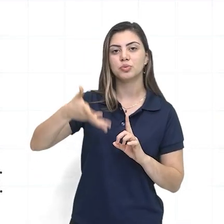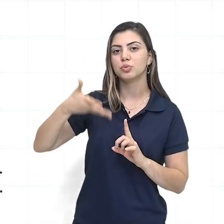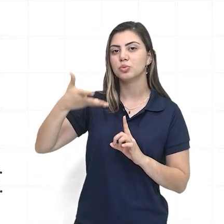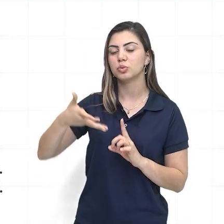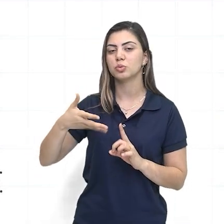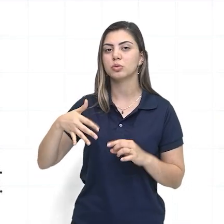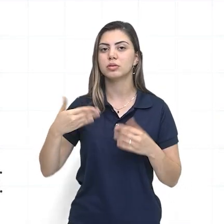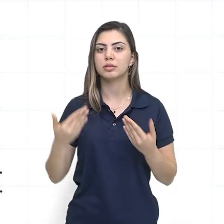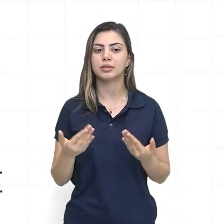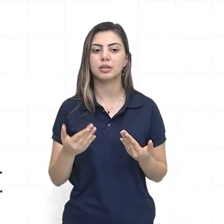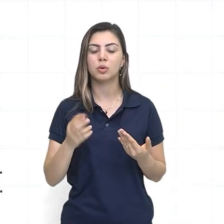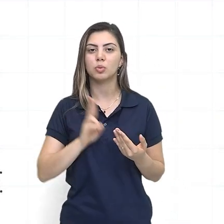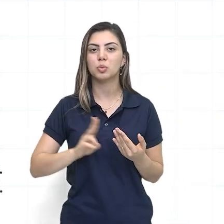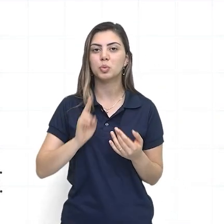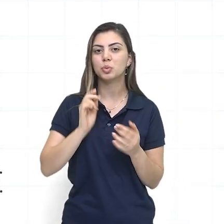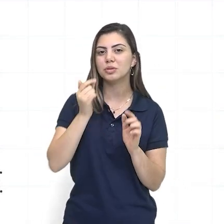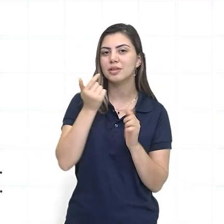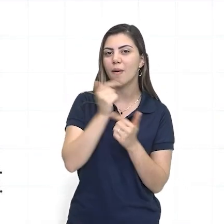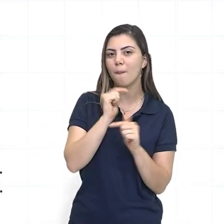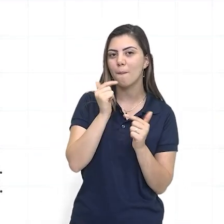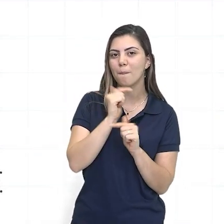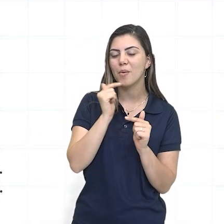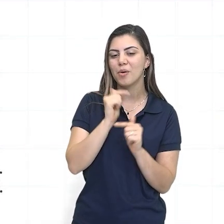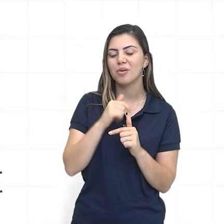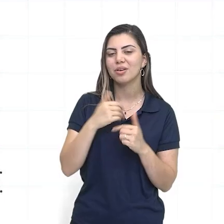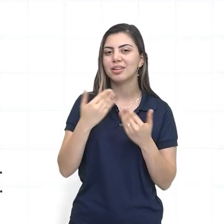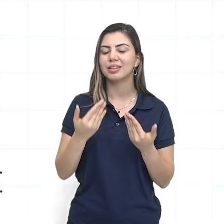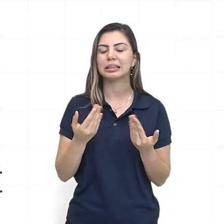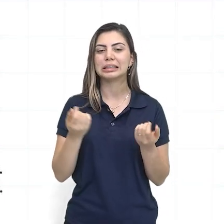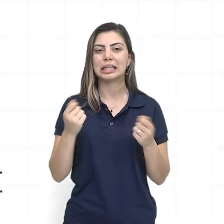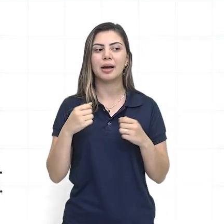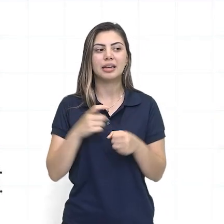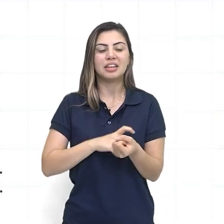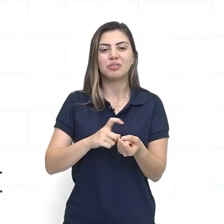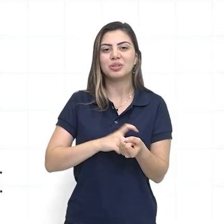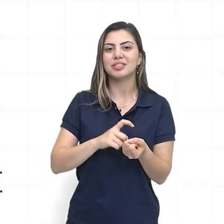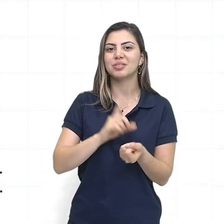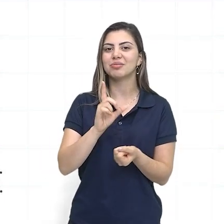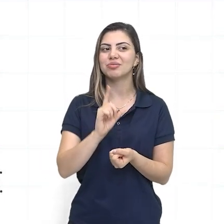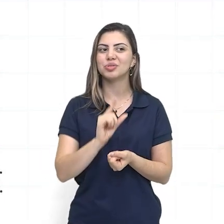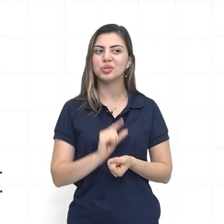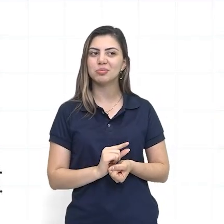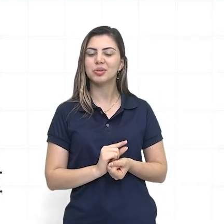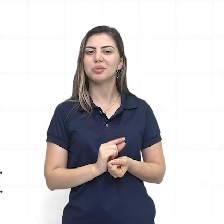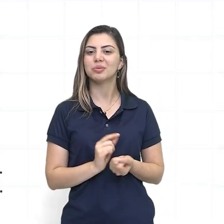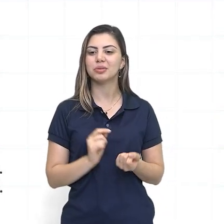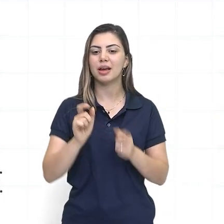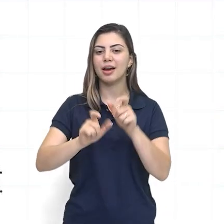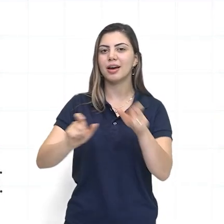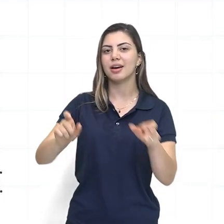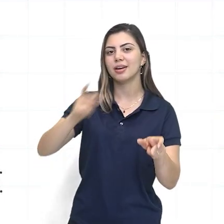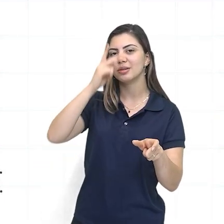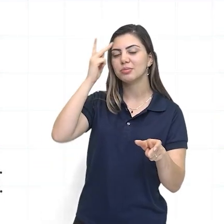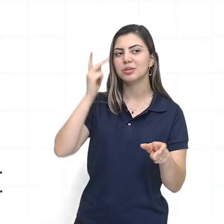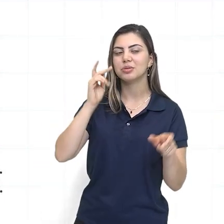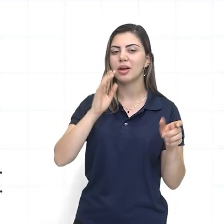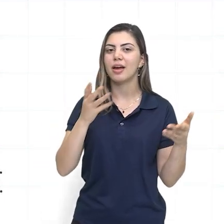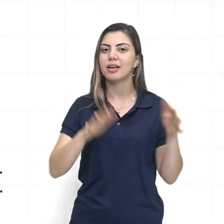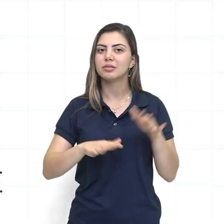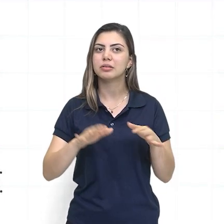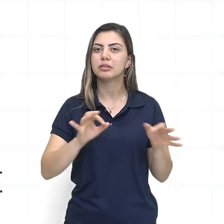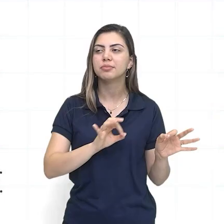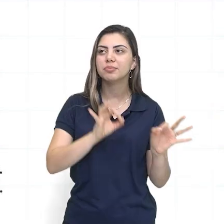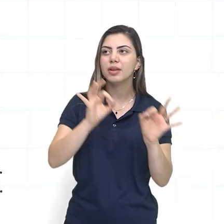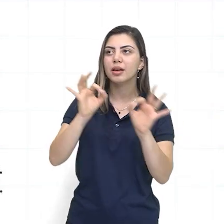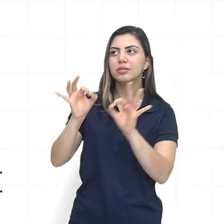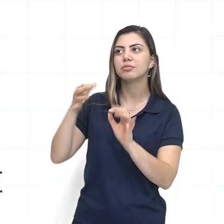que colocam ali uma pitadinha de humor, isso alivia a tensão, né, das pessoas que estão ali assistindo,